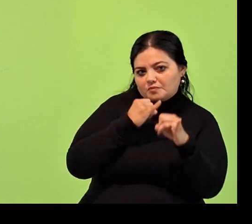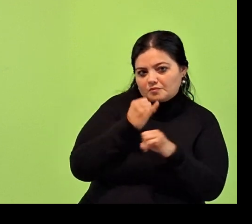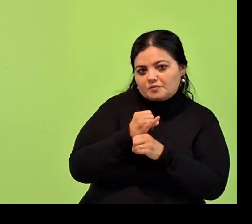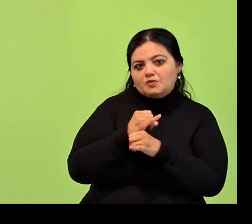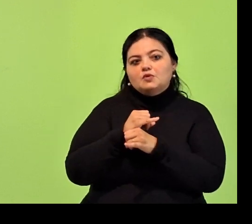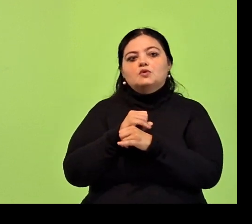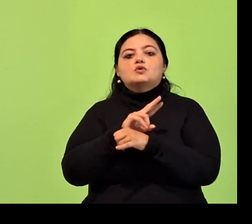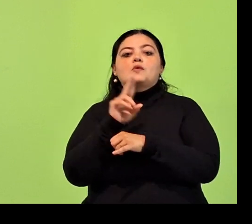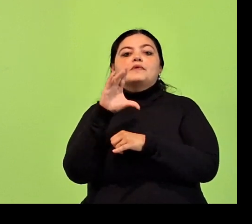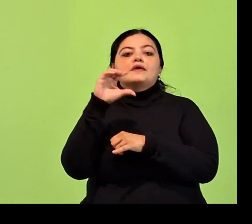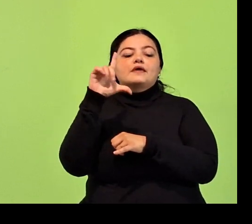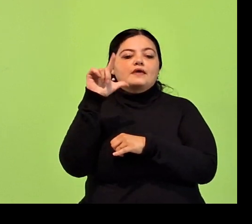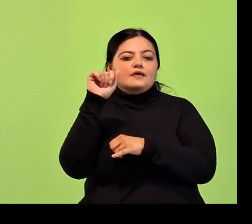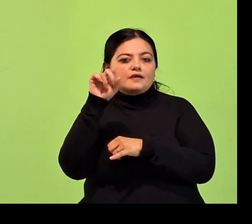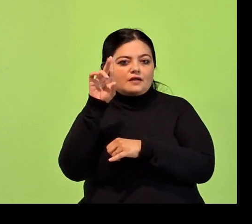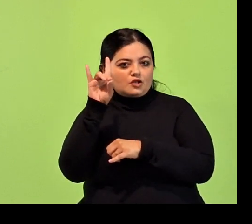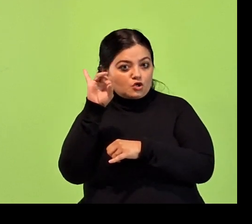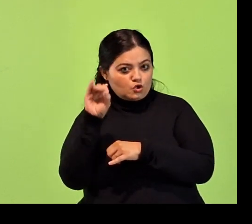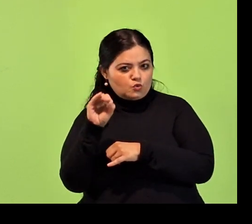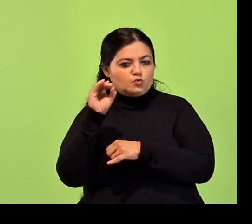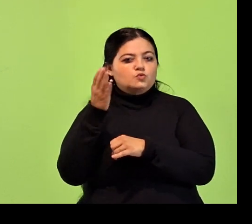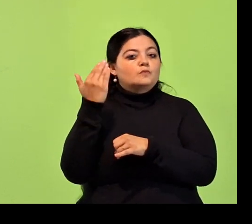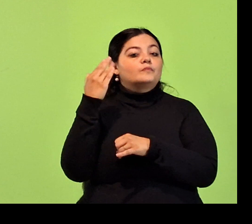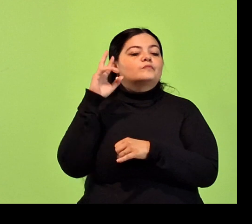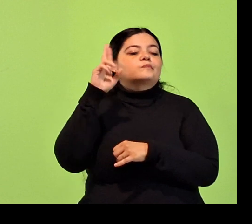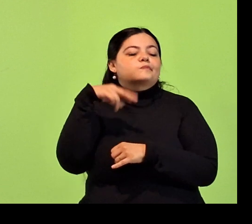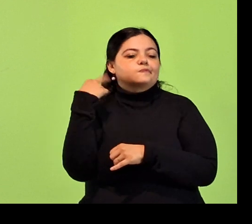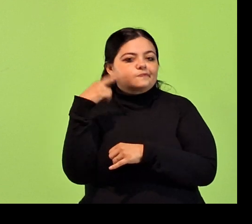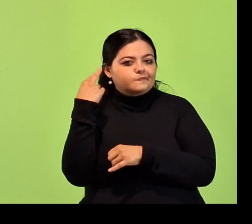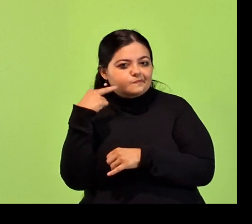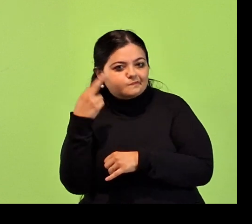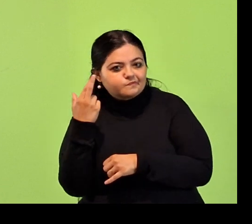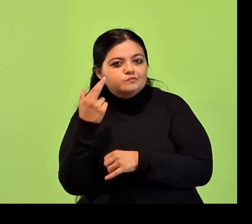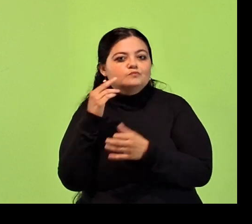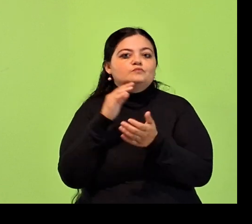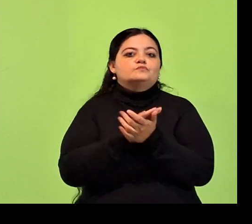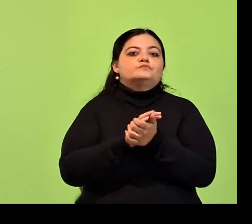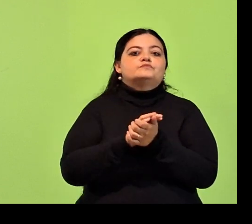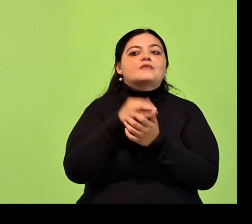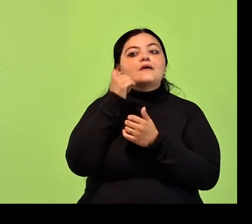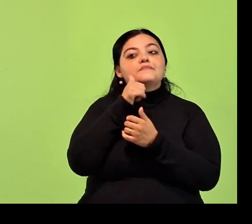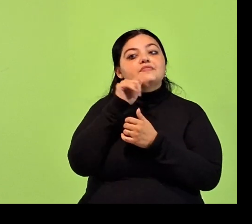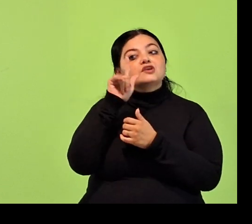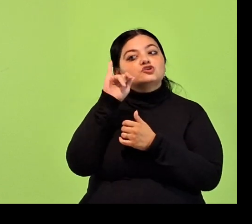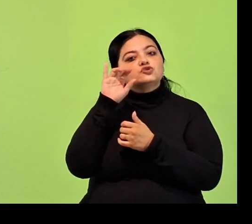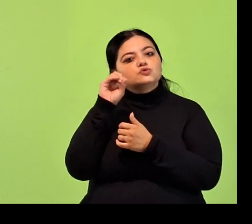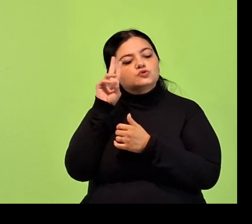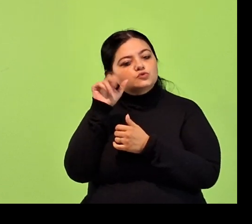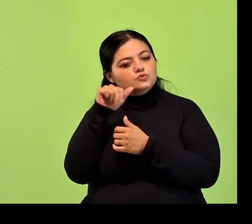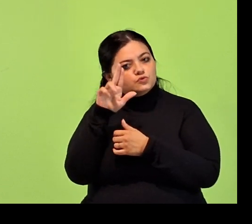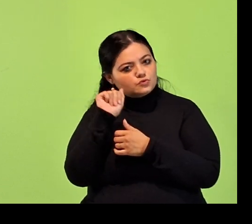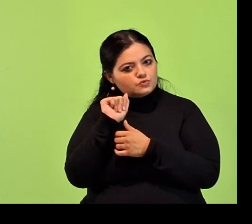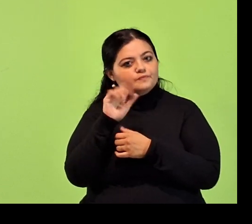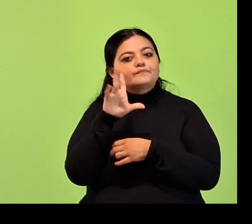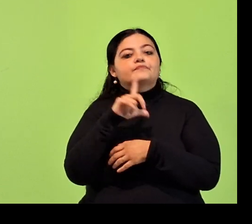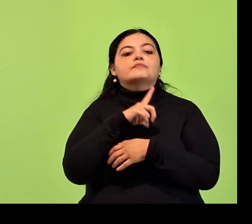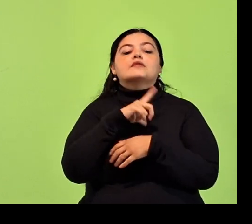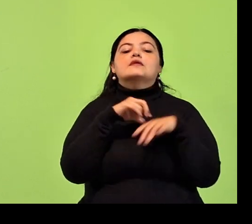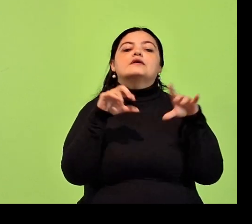Cláudio Daledoni Jr., que foi advogado no caso da menina Giovanna. A gente